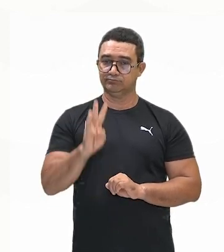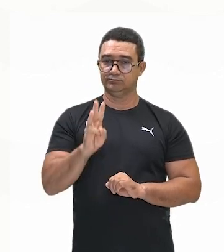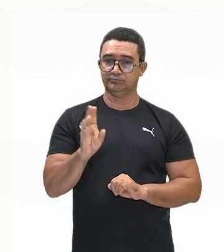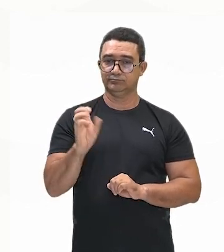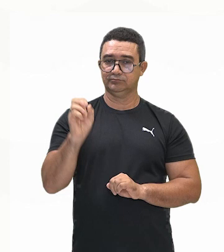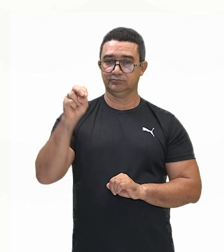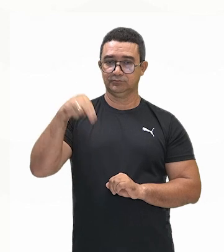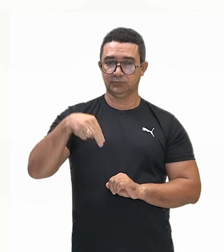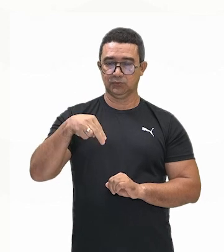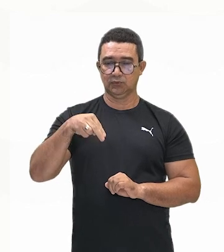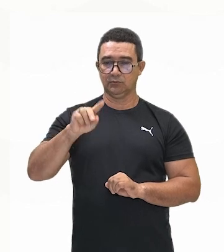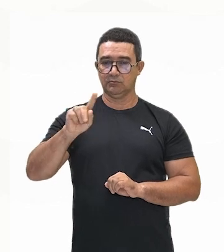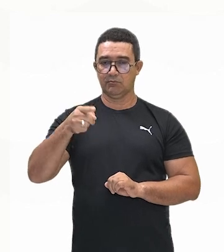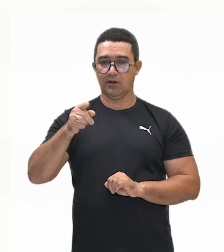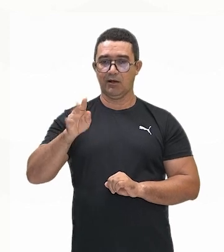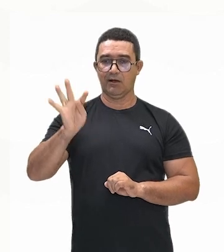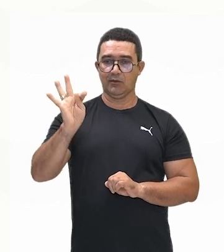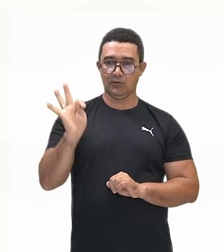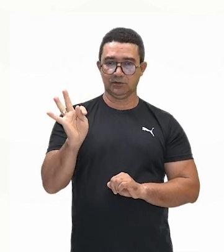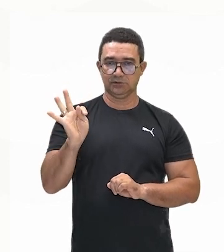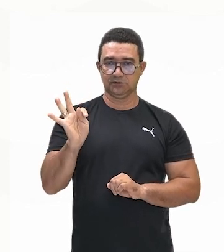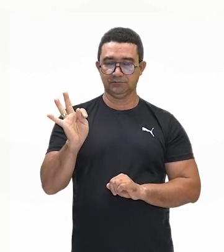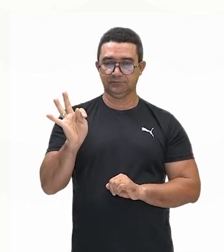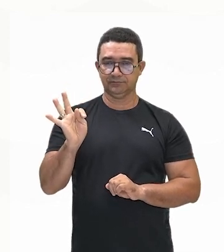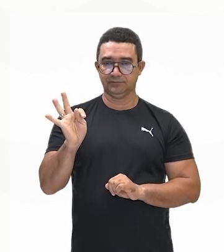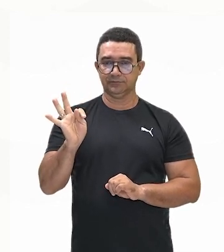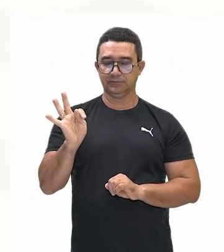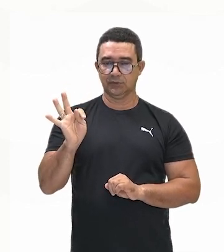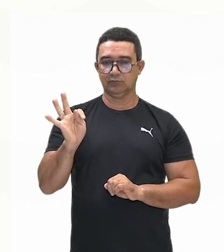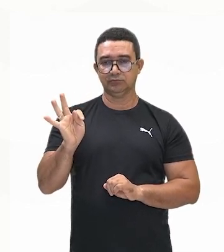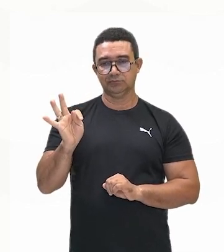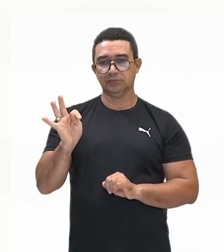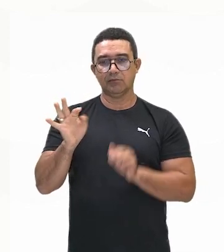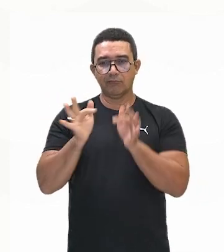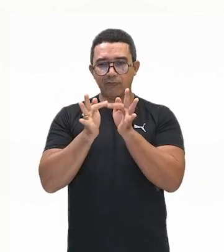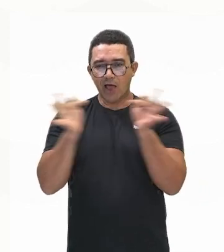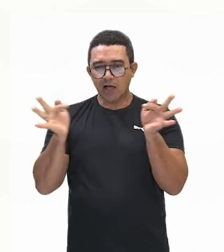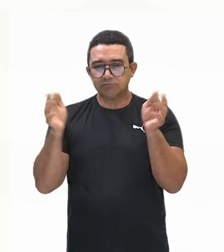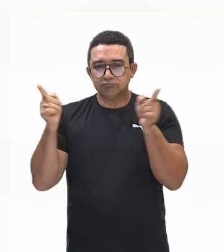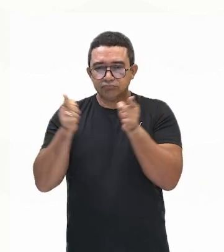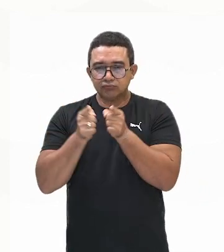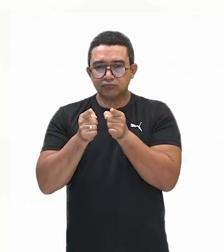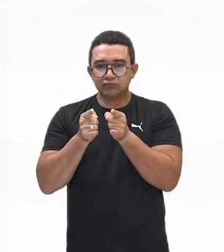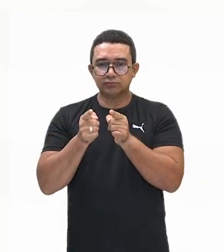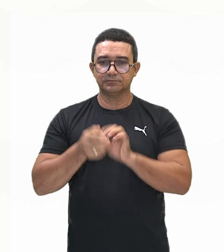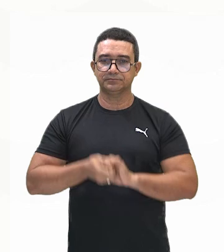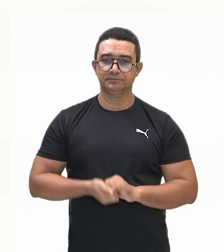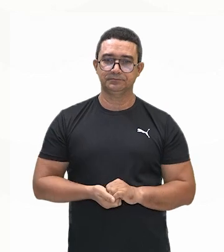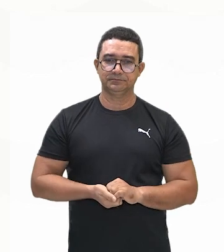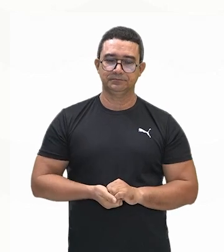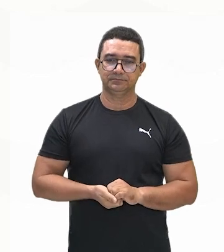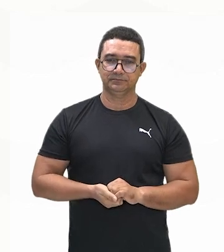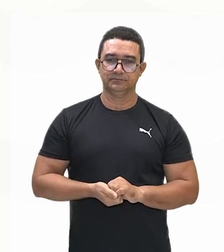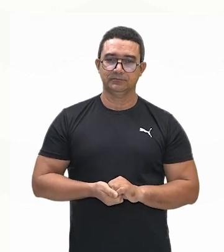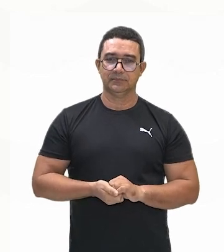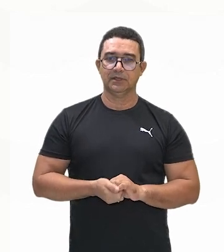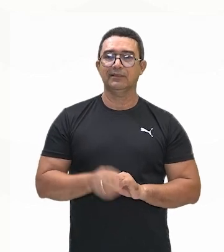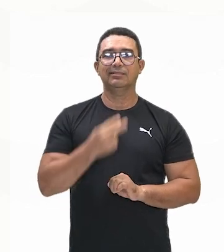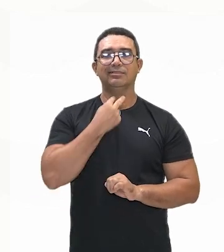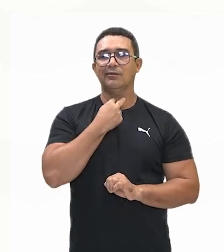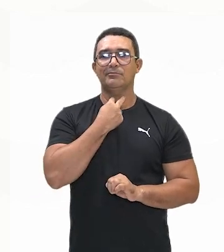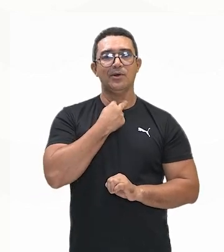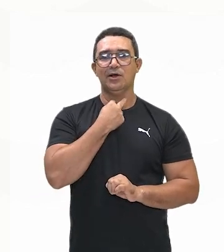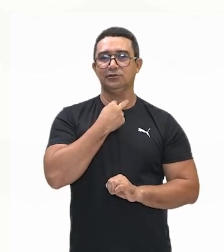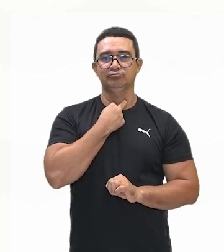forma negativa, né, de futuro, eu tenho won't, will not, won't. Cannot, não pode,